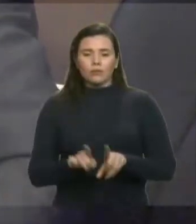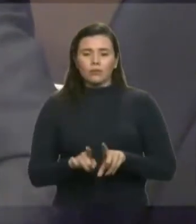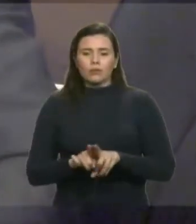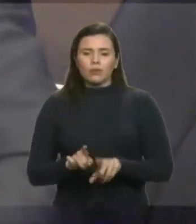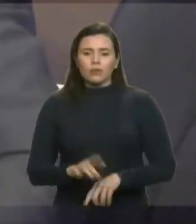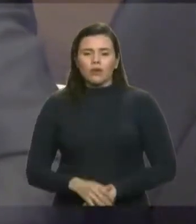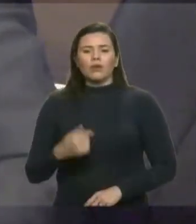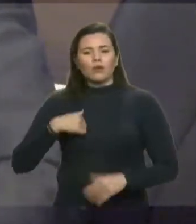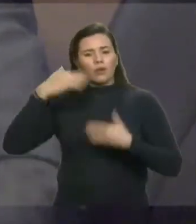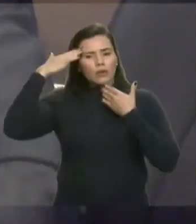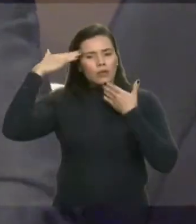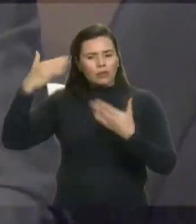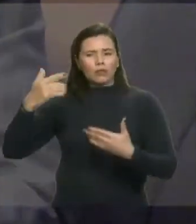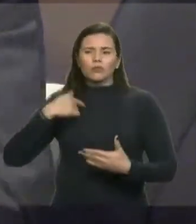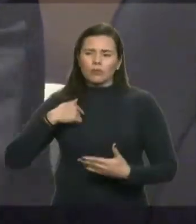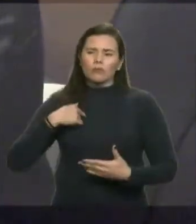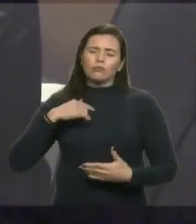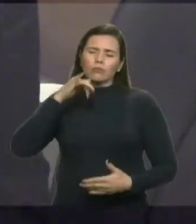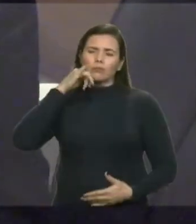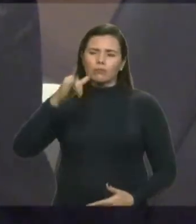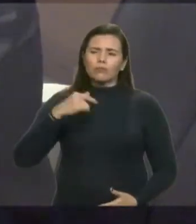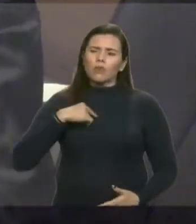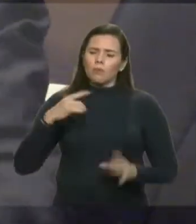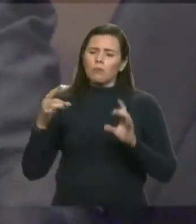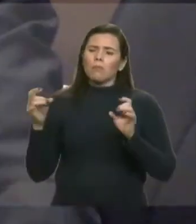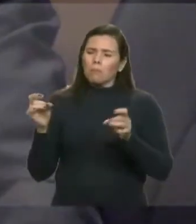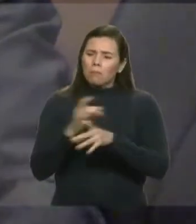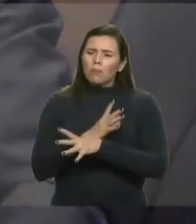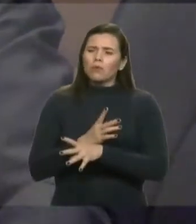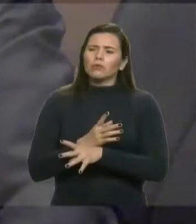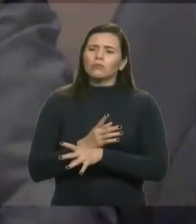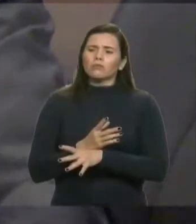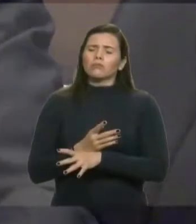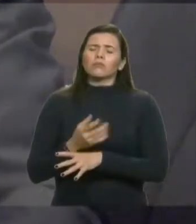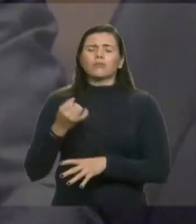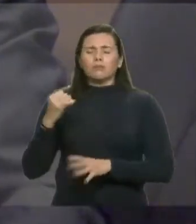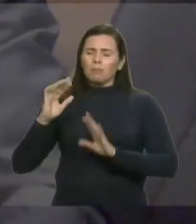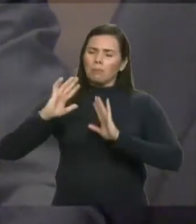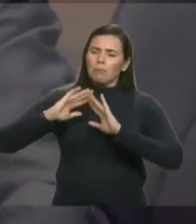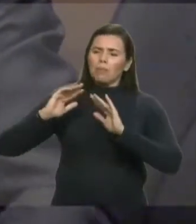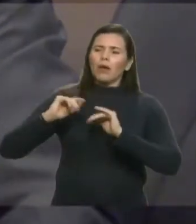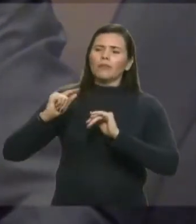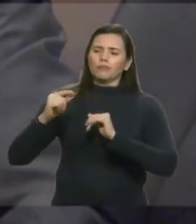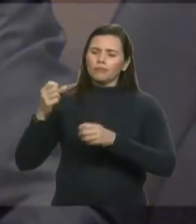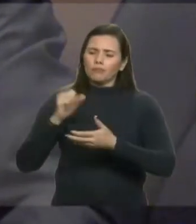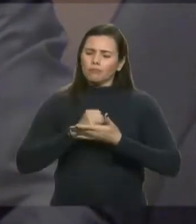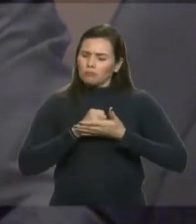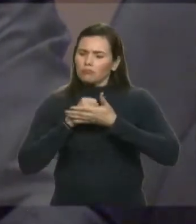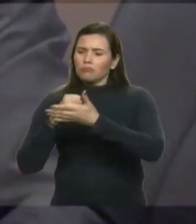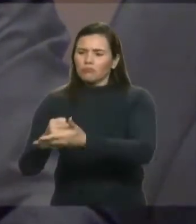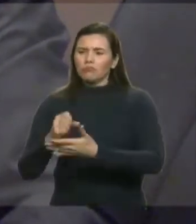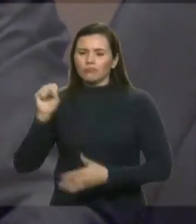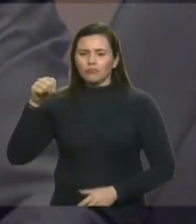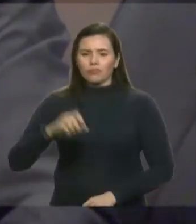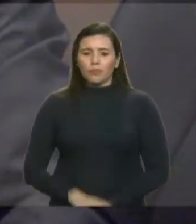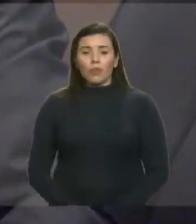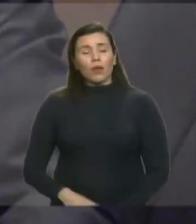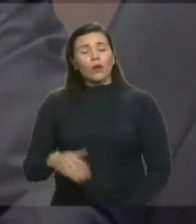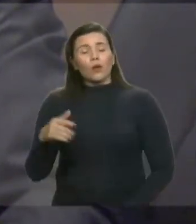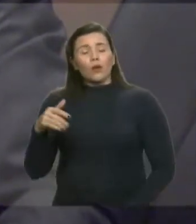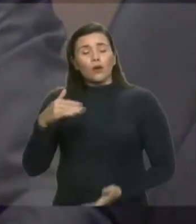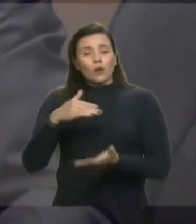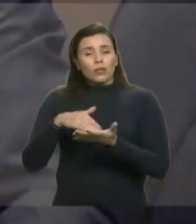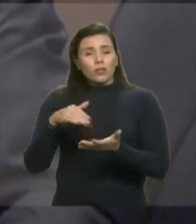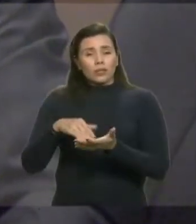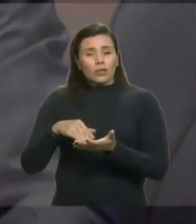Muito obrigado e me coloco à disposição, deputado. E olha, e a audiência com o ministro lá, o secretário nacional da Pesca, nos